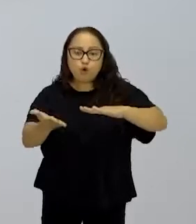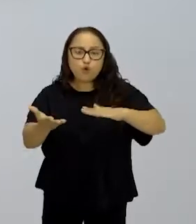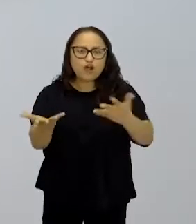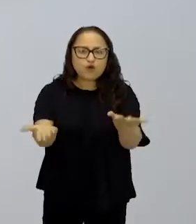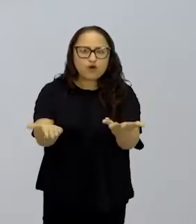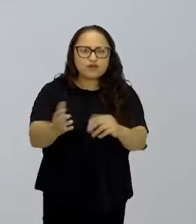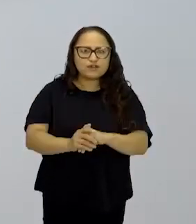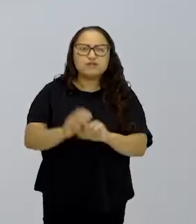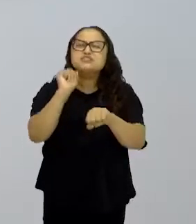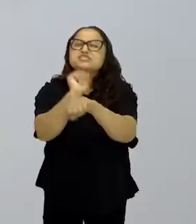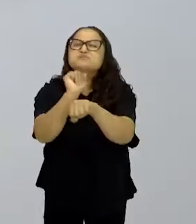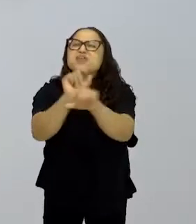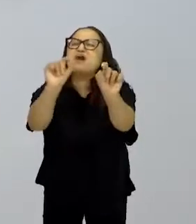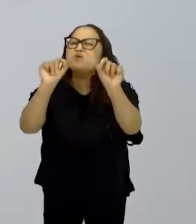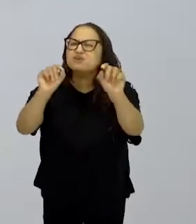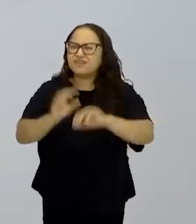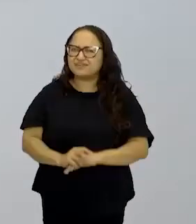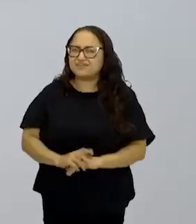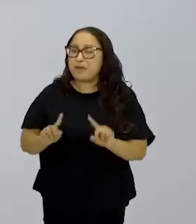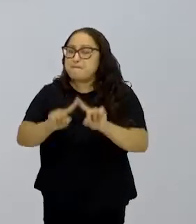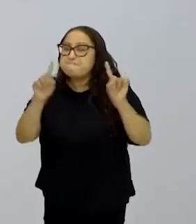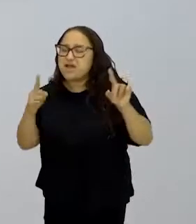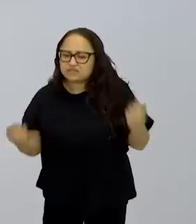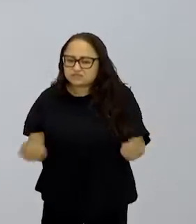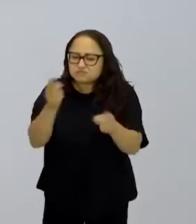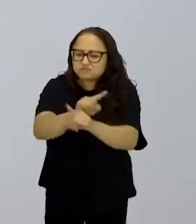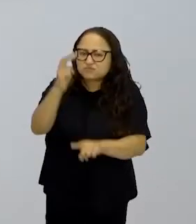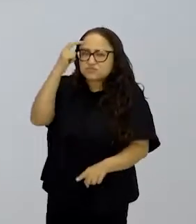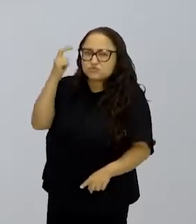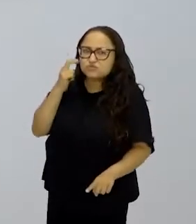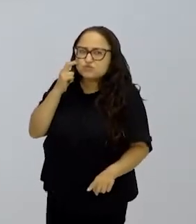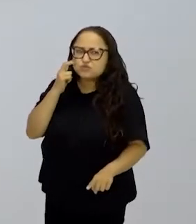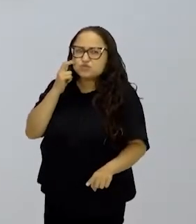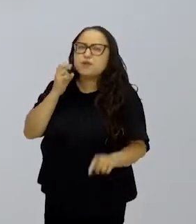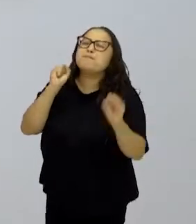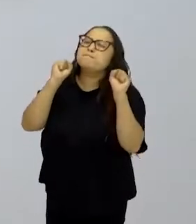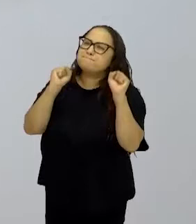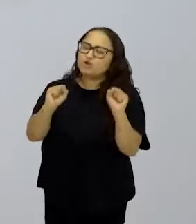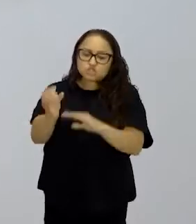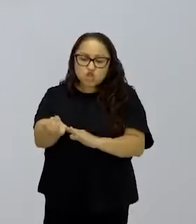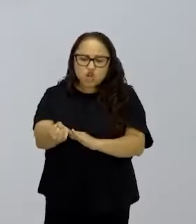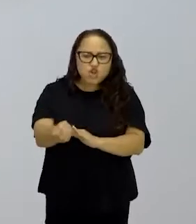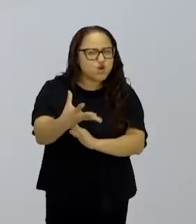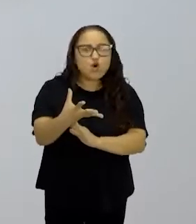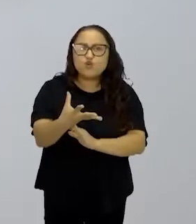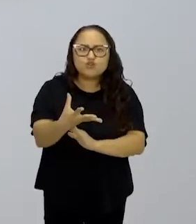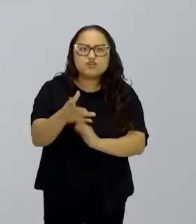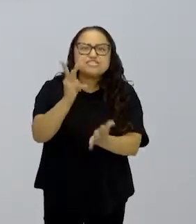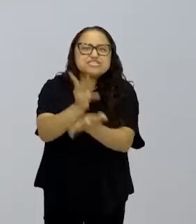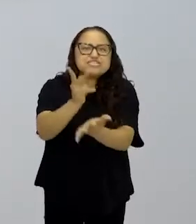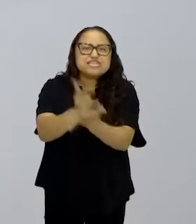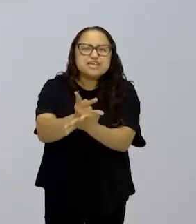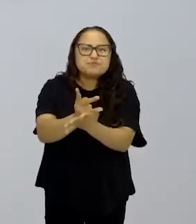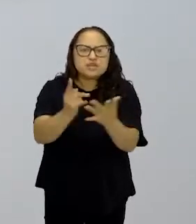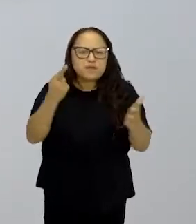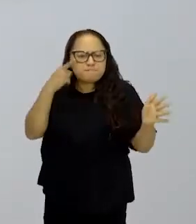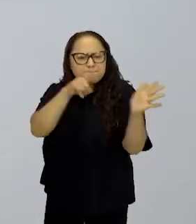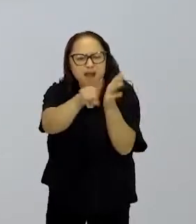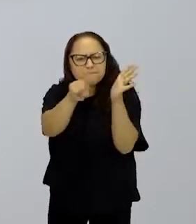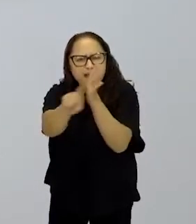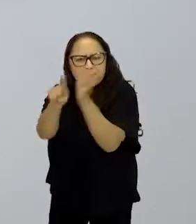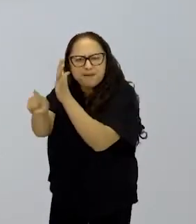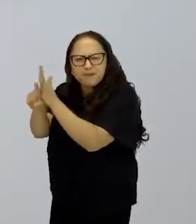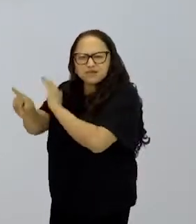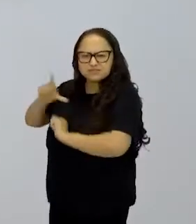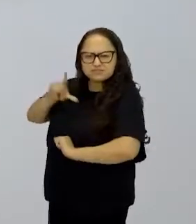é o esperado. Mas toda contracultura, ela produz algo que pode ser novo, inovador e questiona coisas da cultura